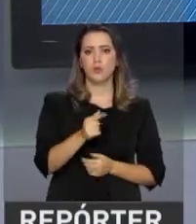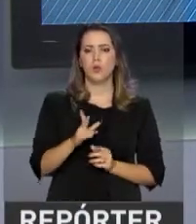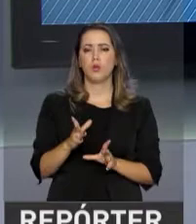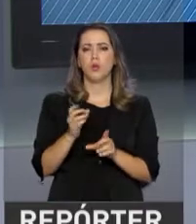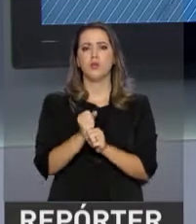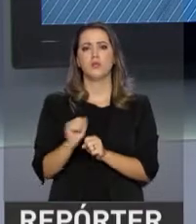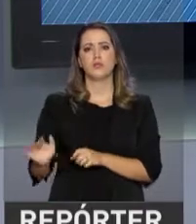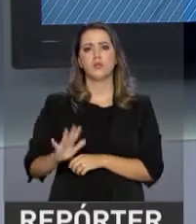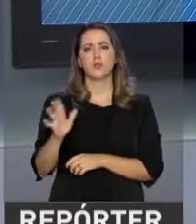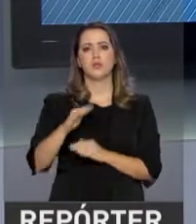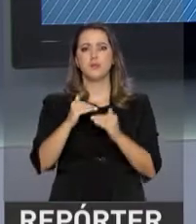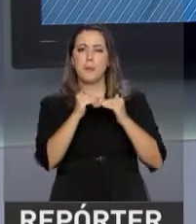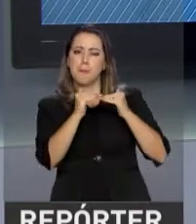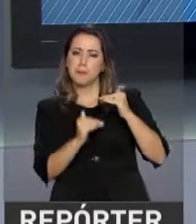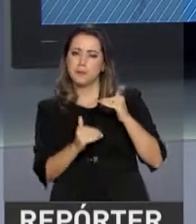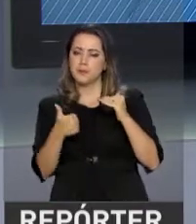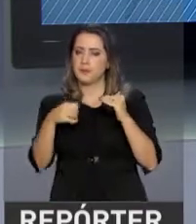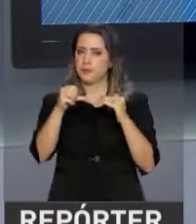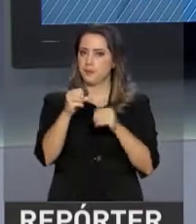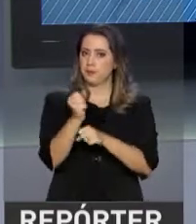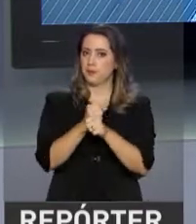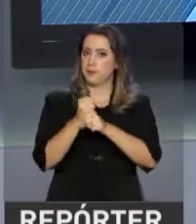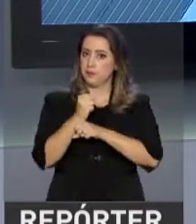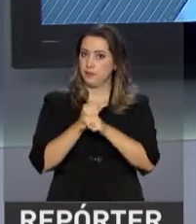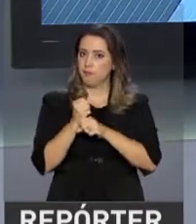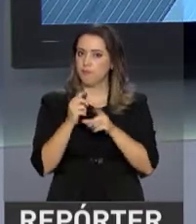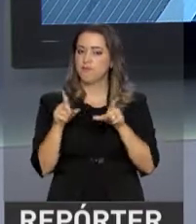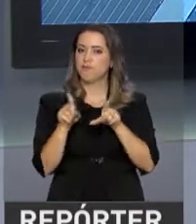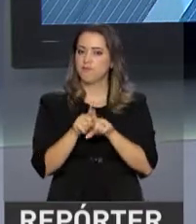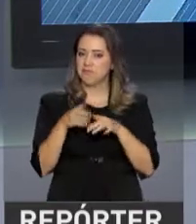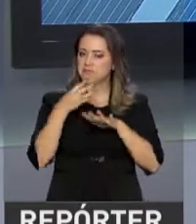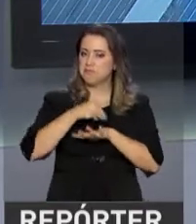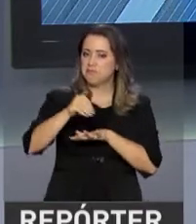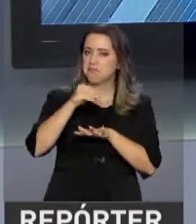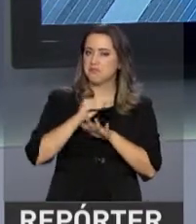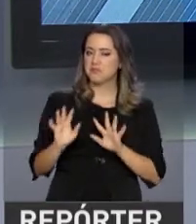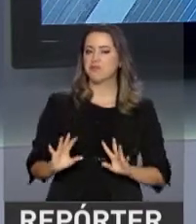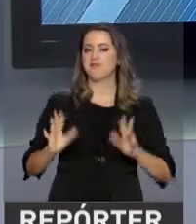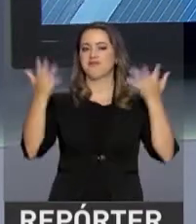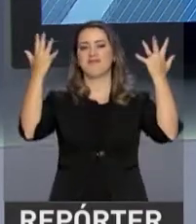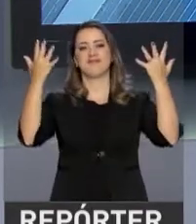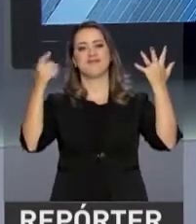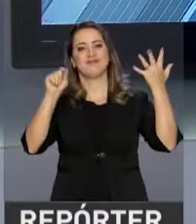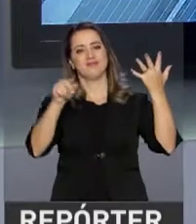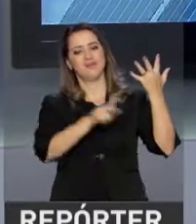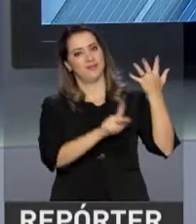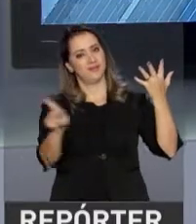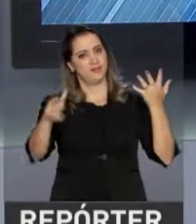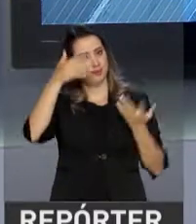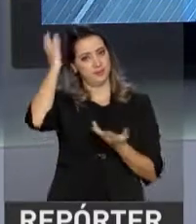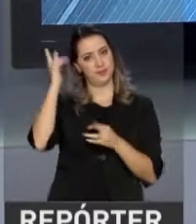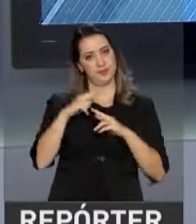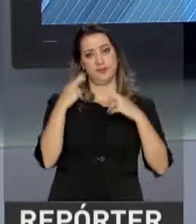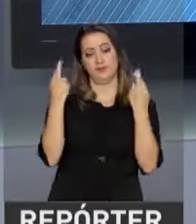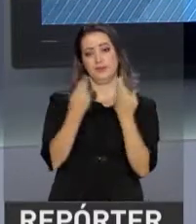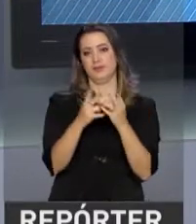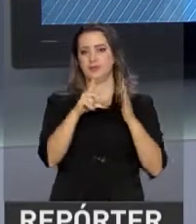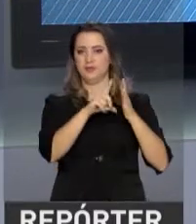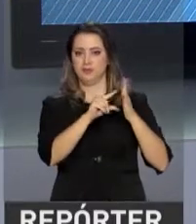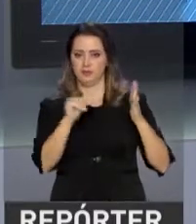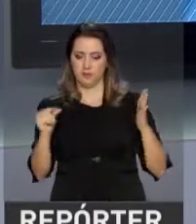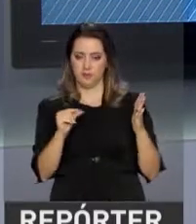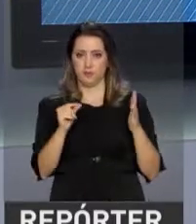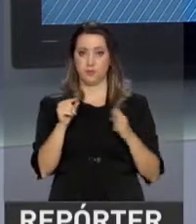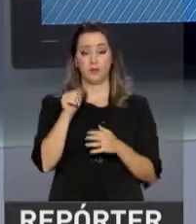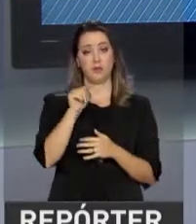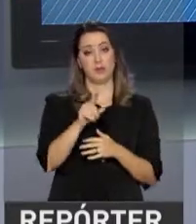fechou com a inflação mais baixa em 19 anos. A informação foi comemorada pelo presidente Michel Temer em uma reunião no Palácio do